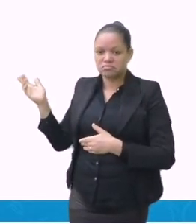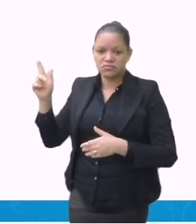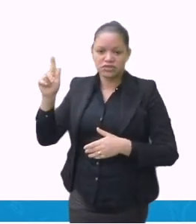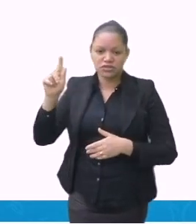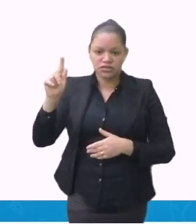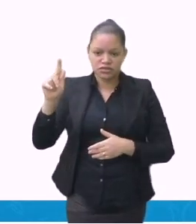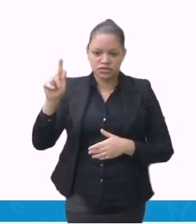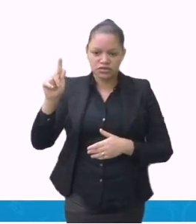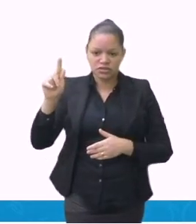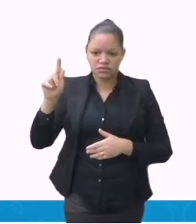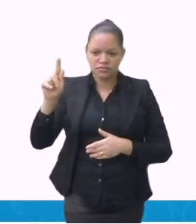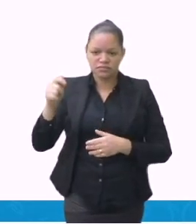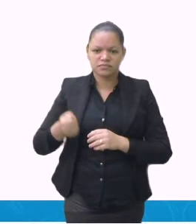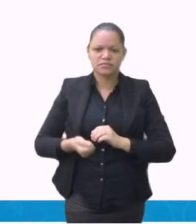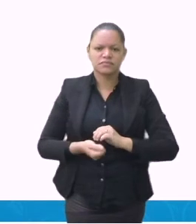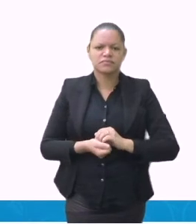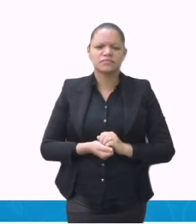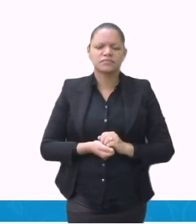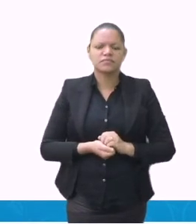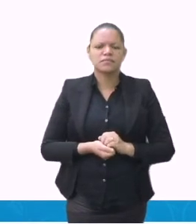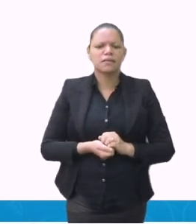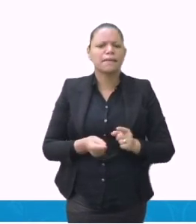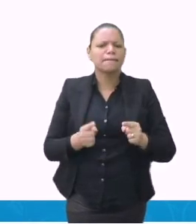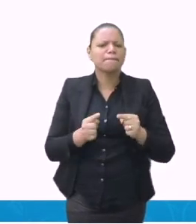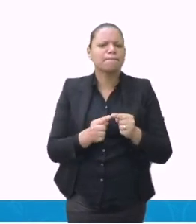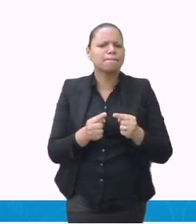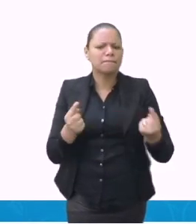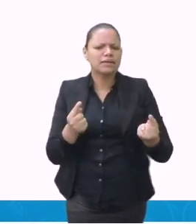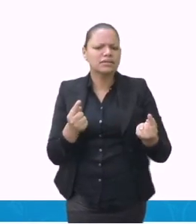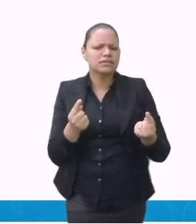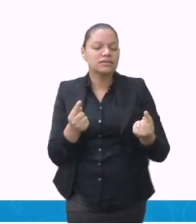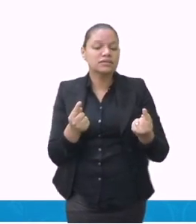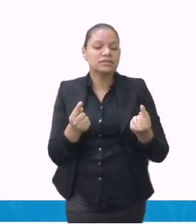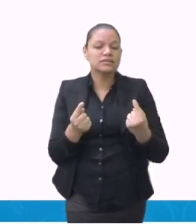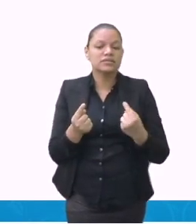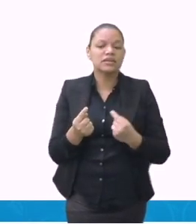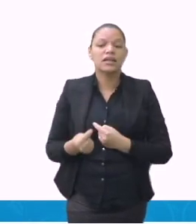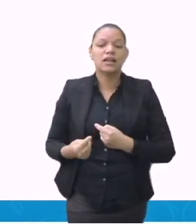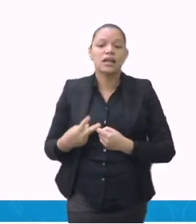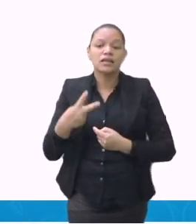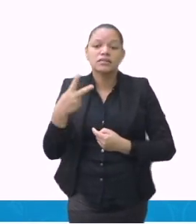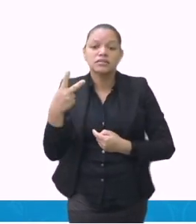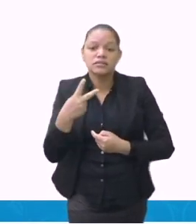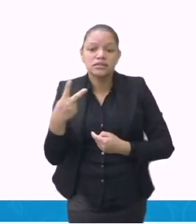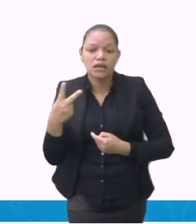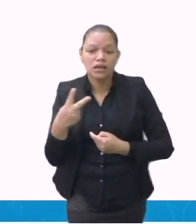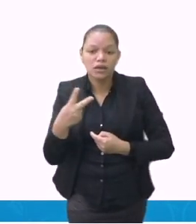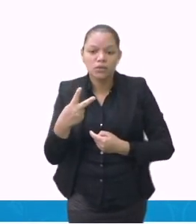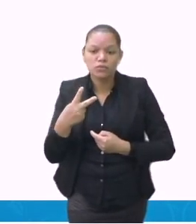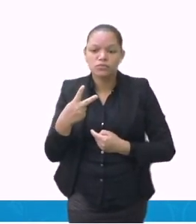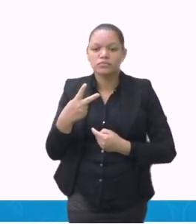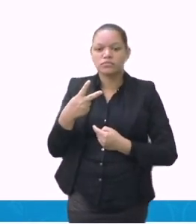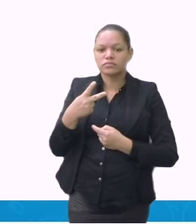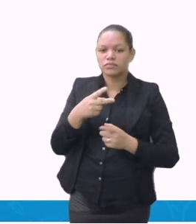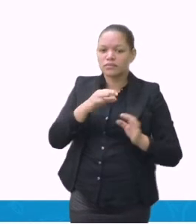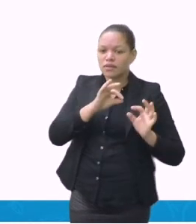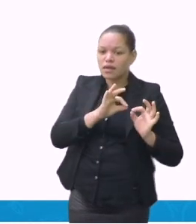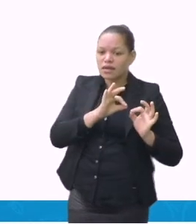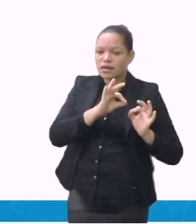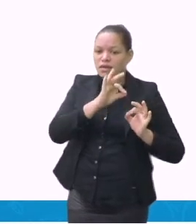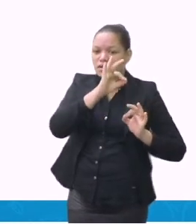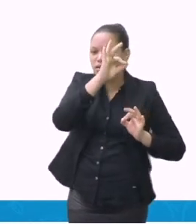Pronto. E ela quer na segunda linha. Segunda linha, essa